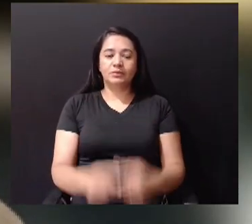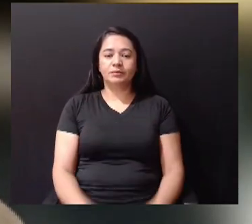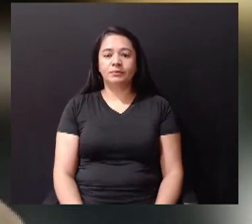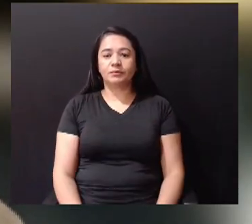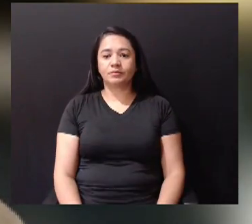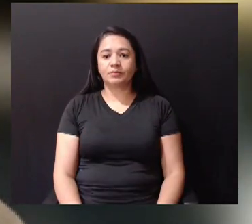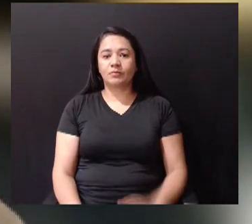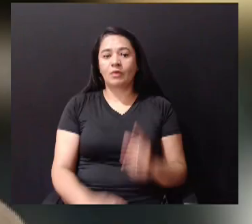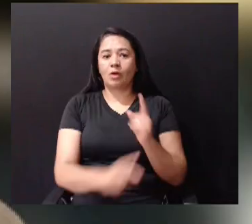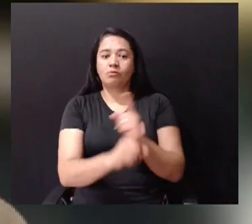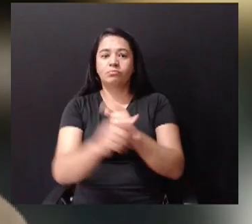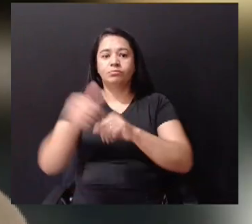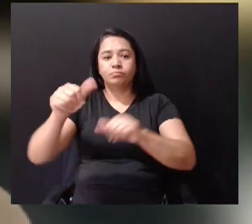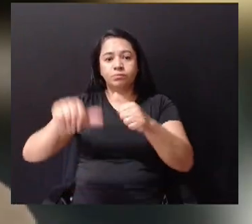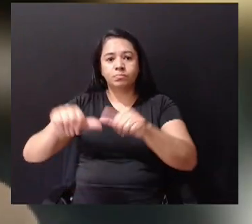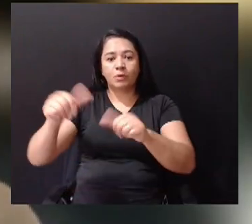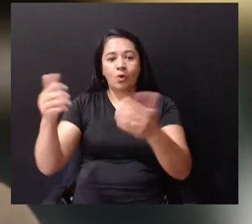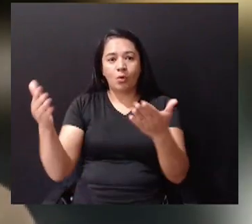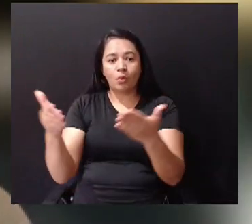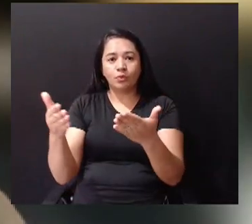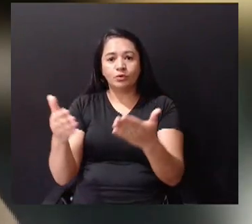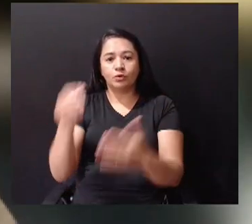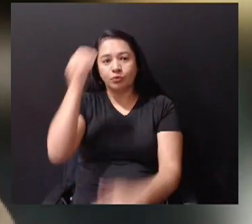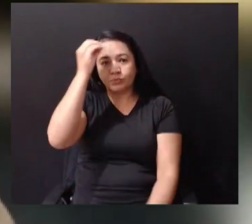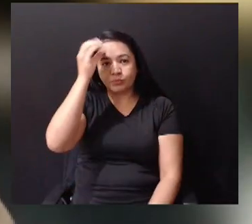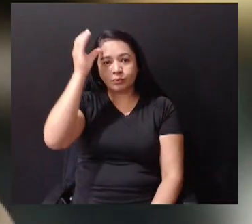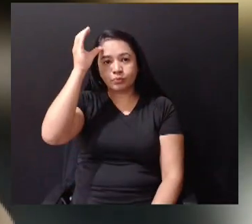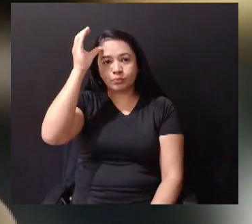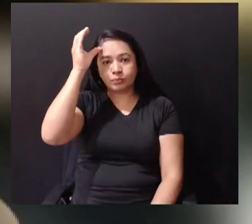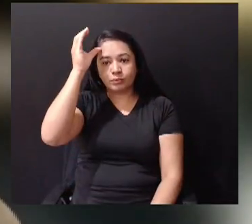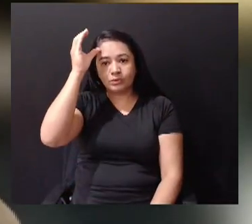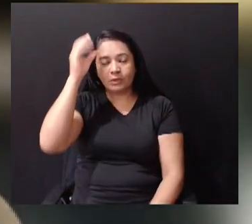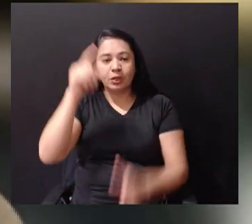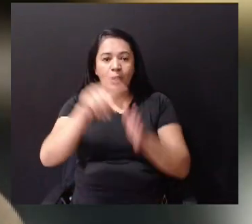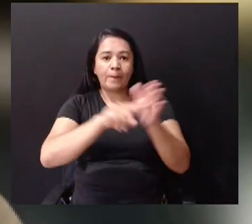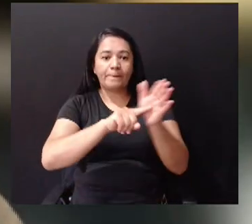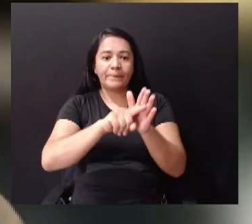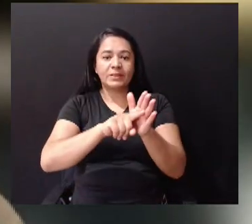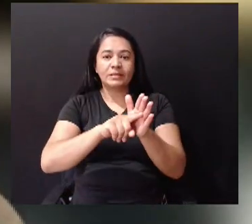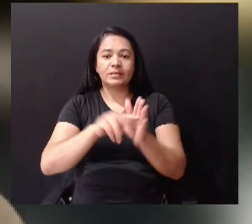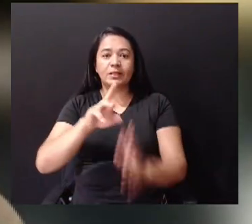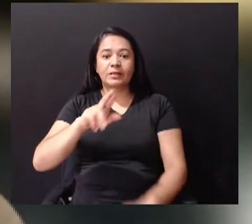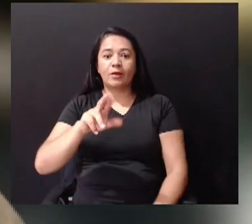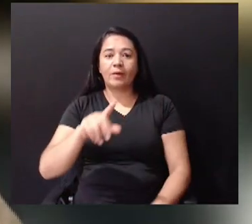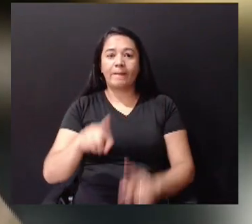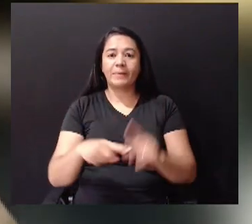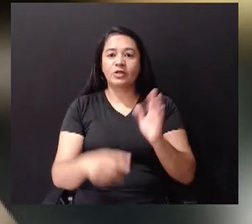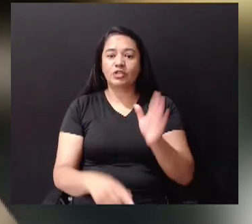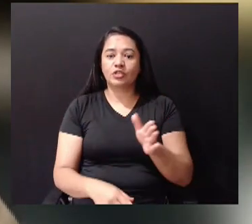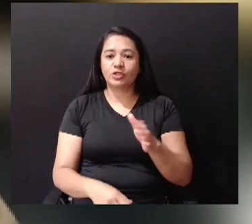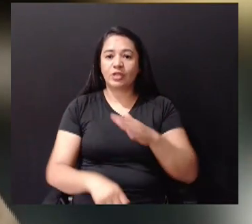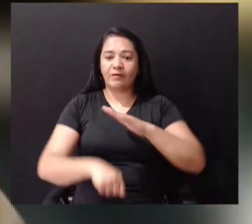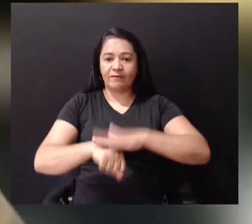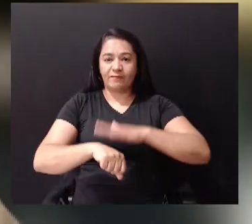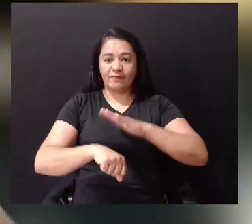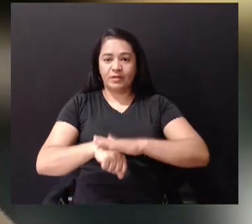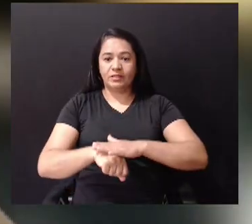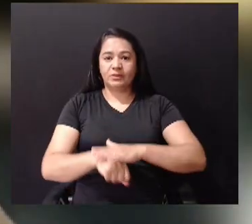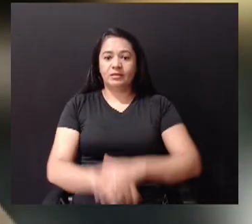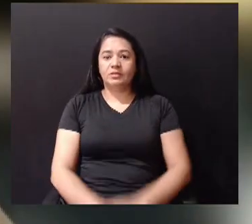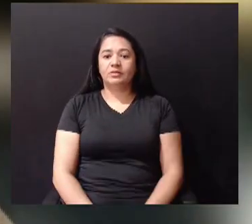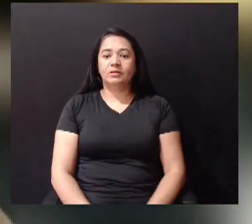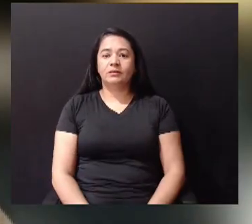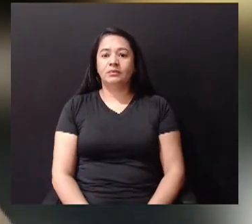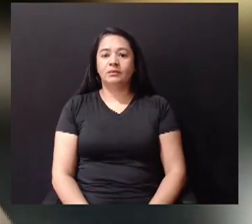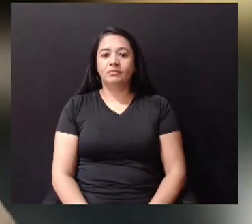hoje, tem esse conhecimento, já não é mais pesquisa, já é algo que tem que ser feito para poder tratar essas